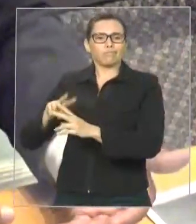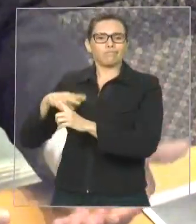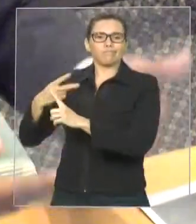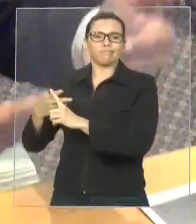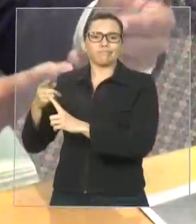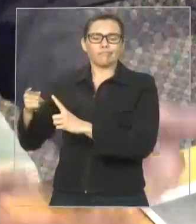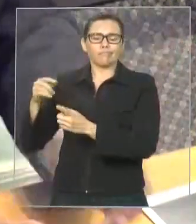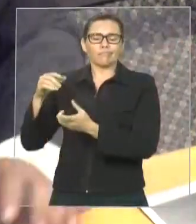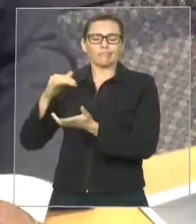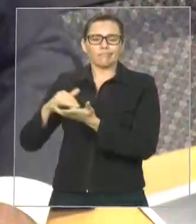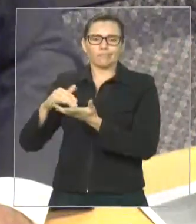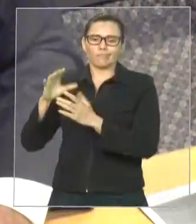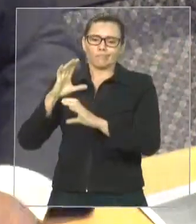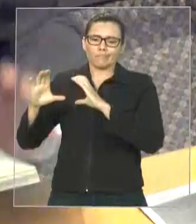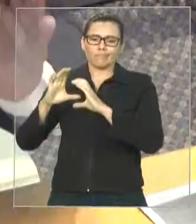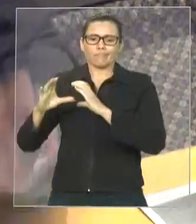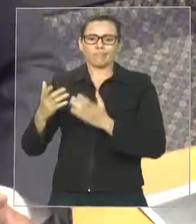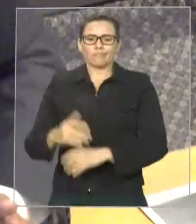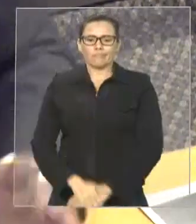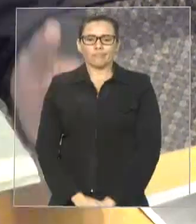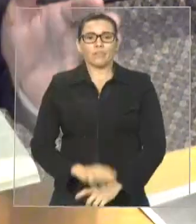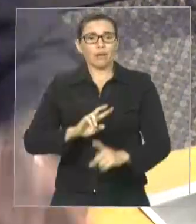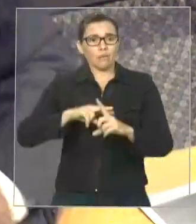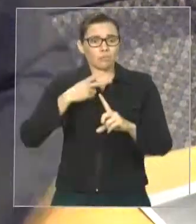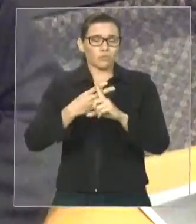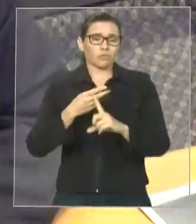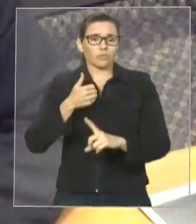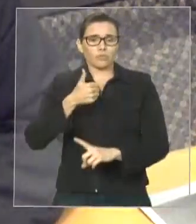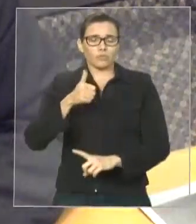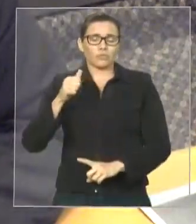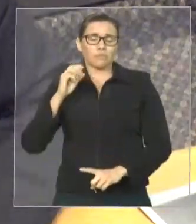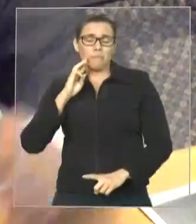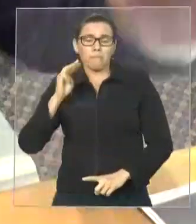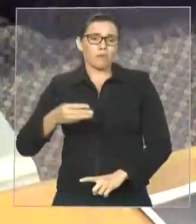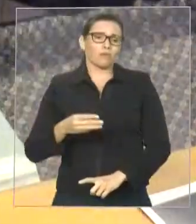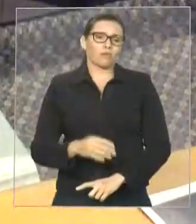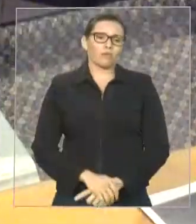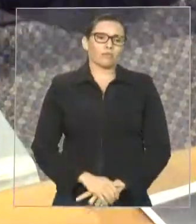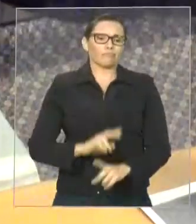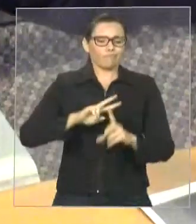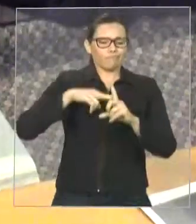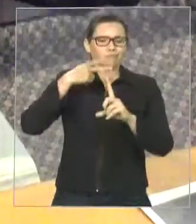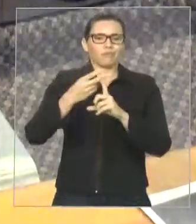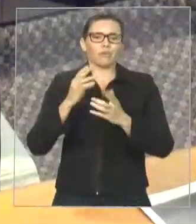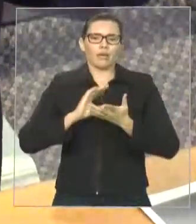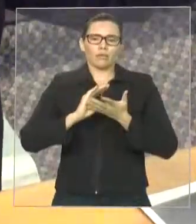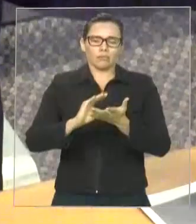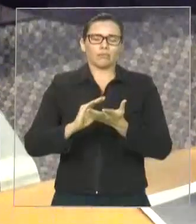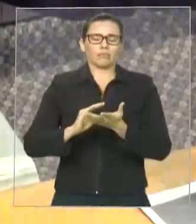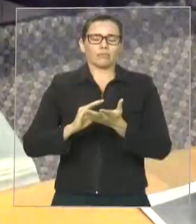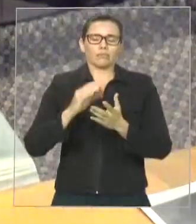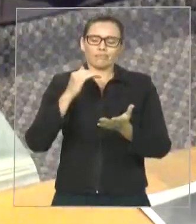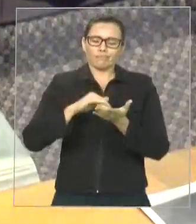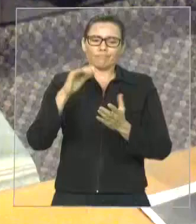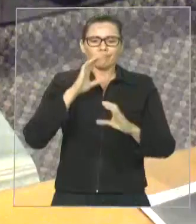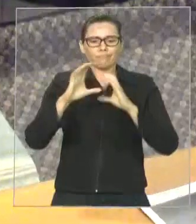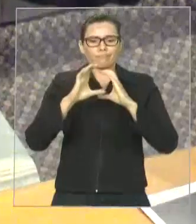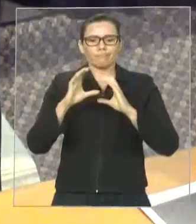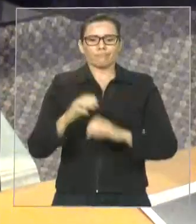da Secretaria de Comunicação. Para fazer o quê? Propaganda enganosa. Estampou em outdoors, traseiras de